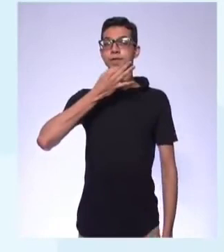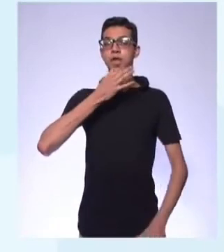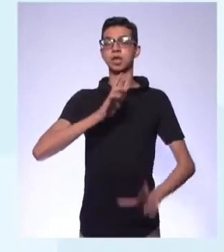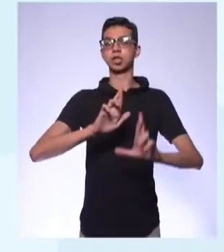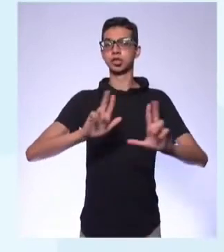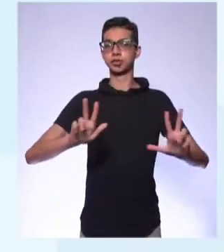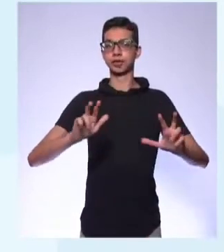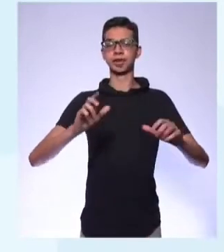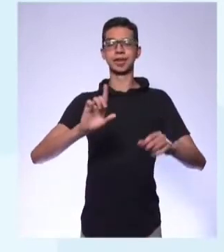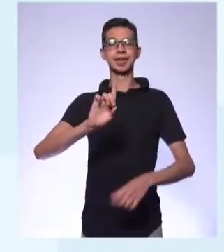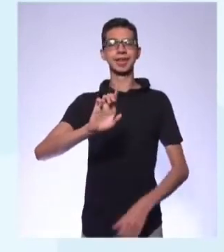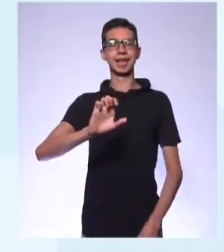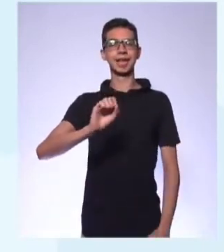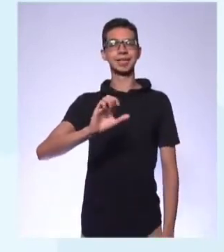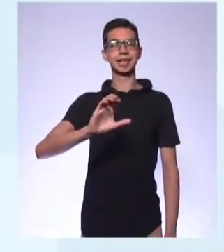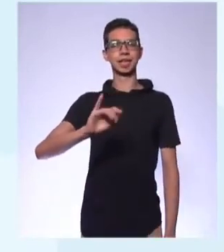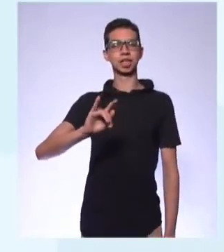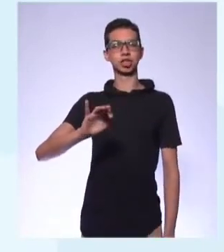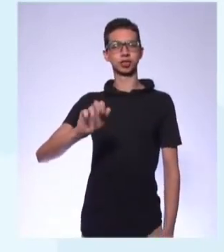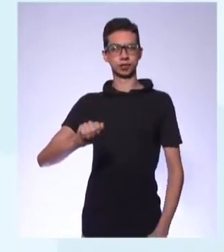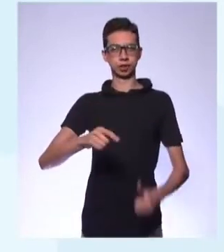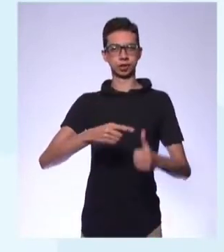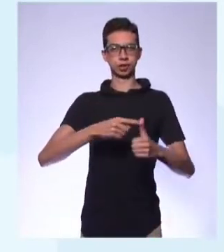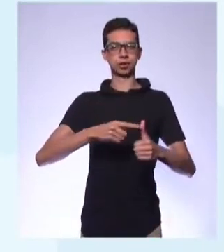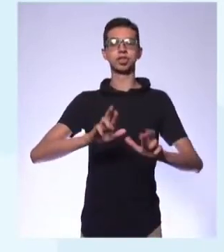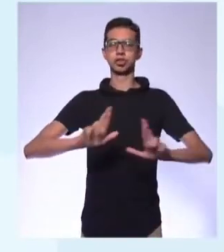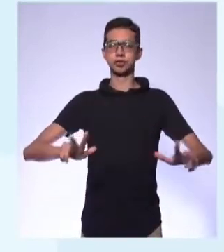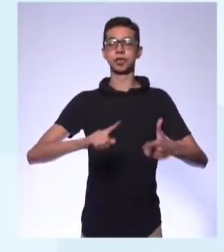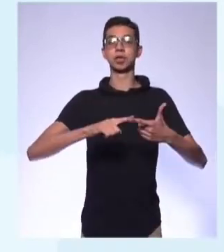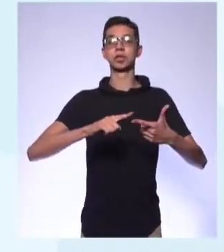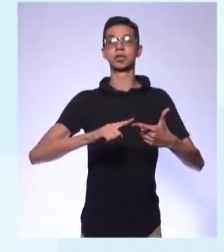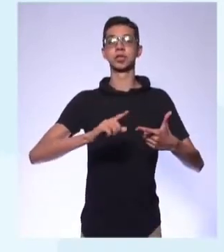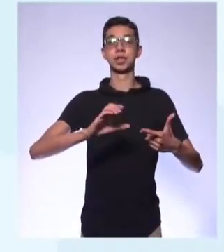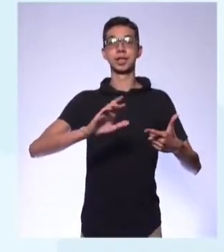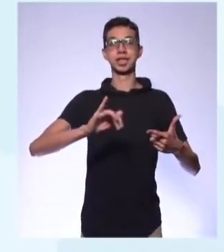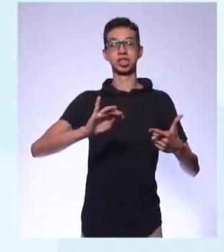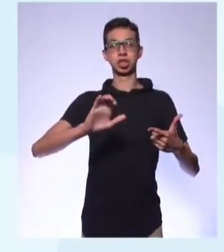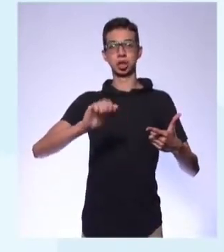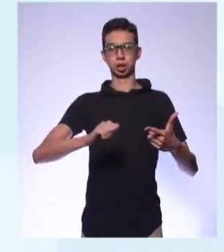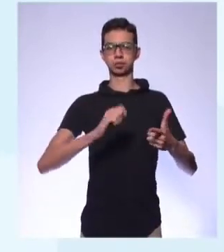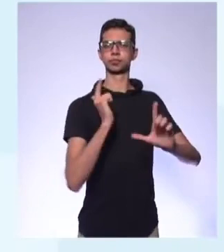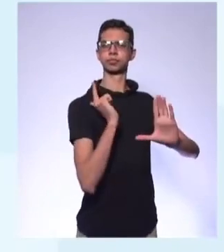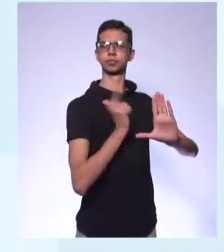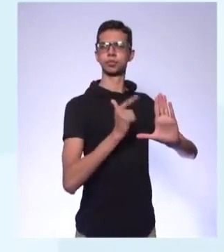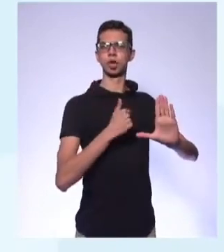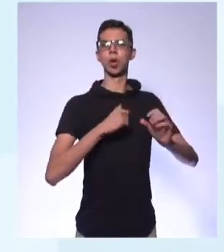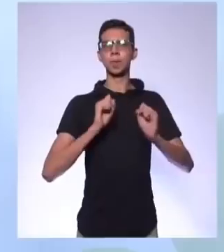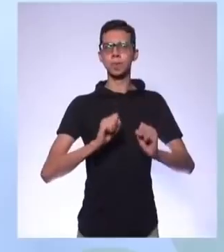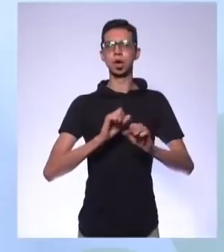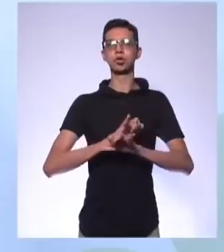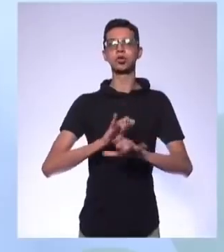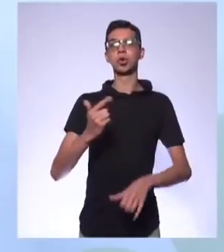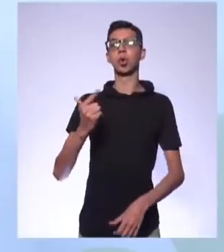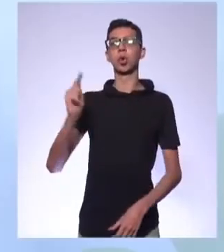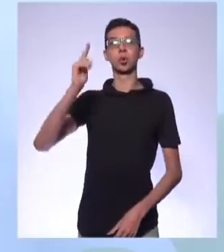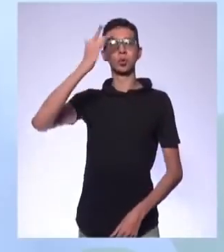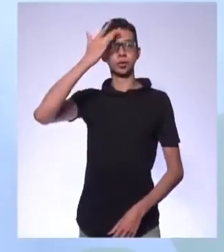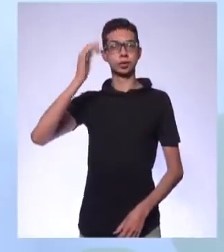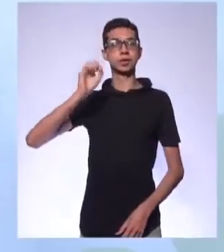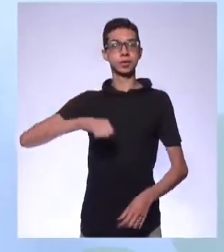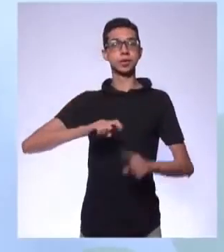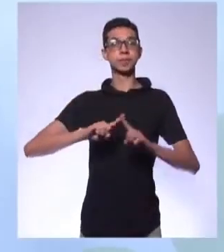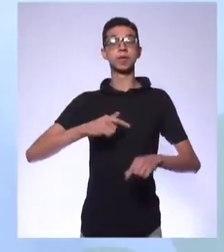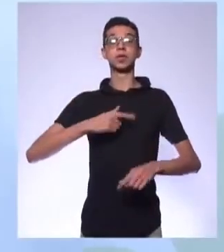descritiva, na resenha crítica, geralmente aí eu posso escrever em terceira pessoa? Posso, mas eu vou sempre colocar ali a minha